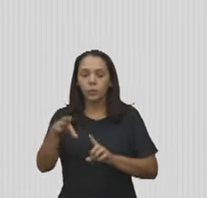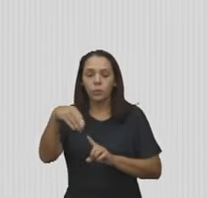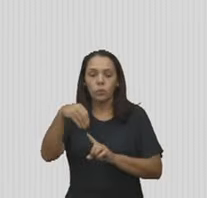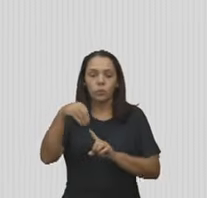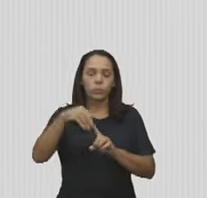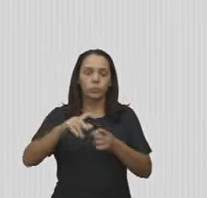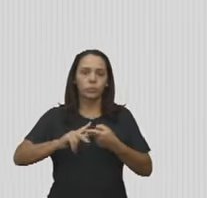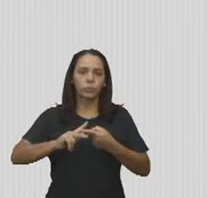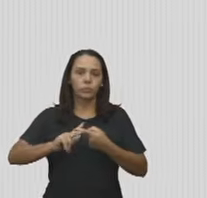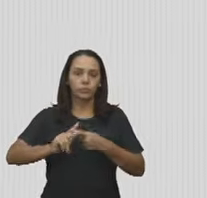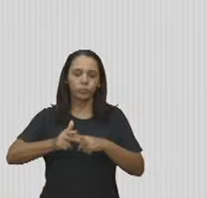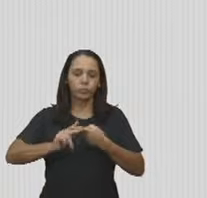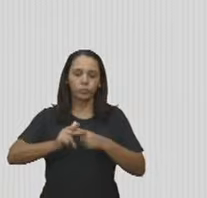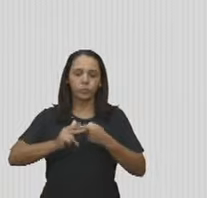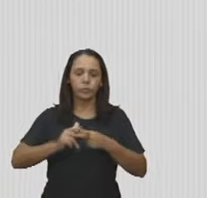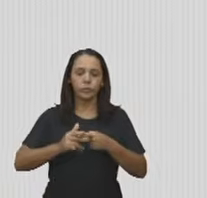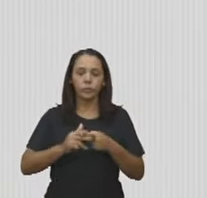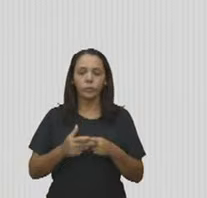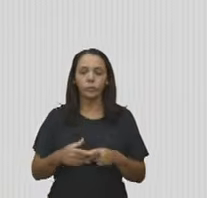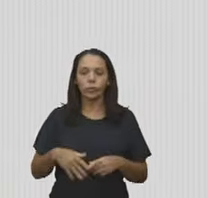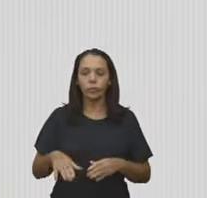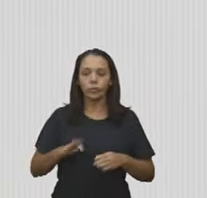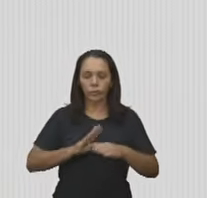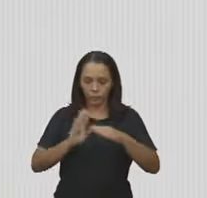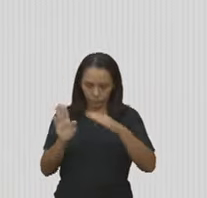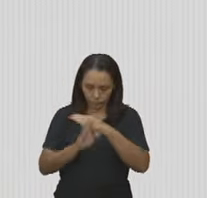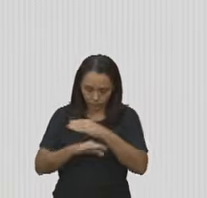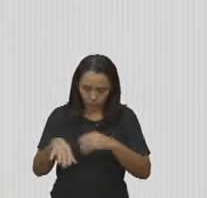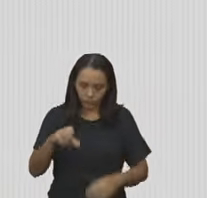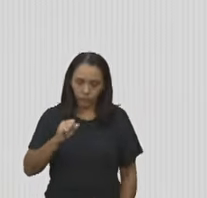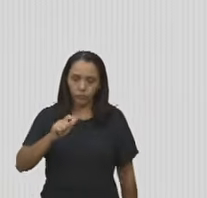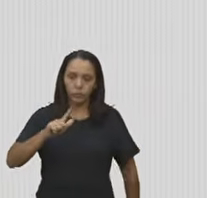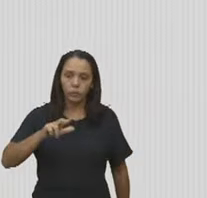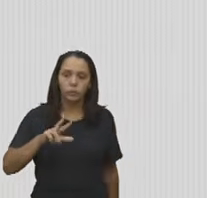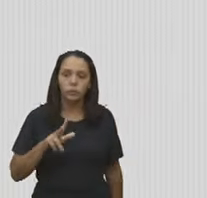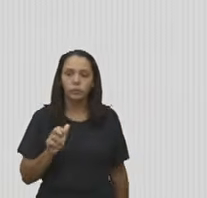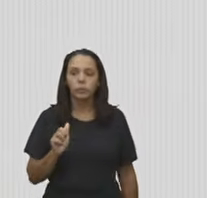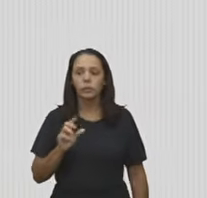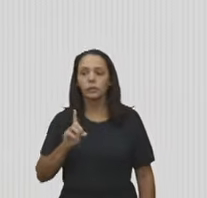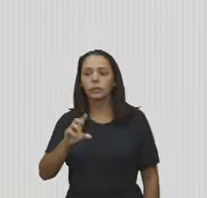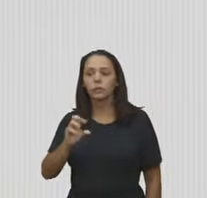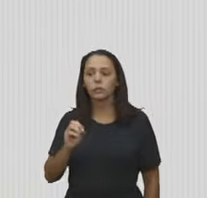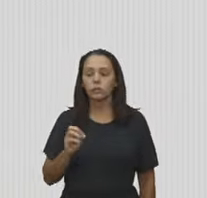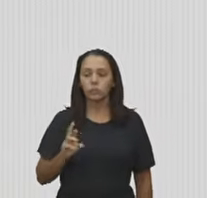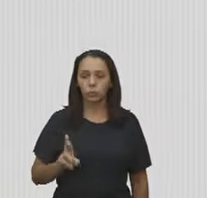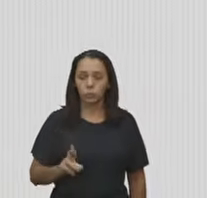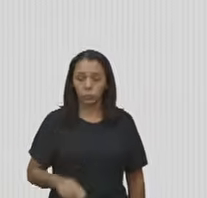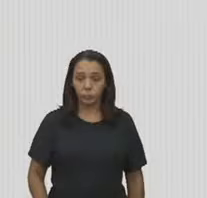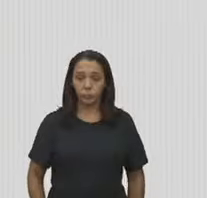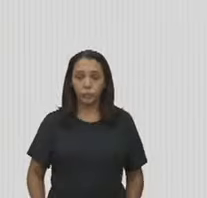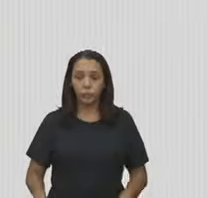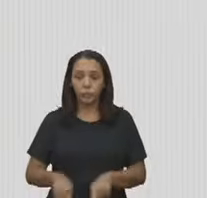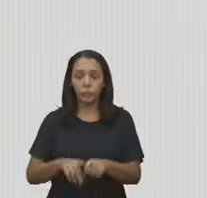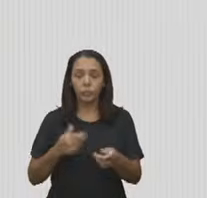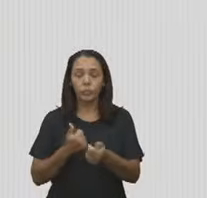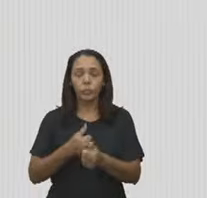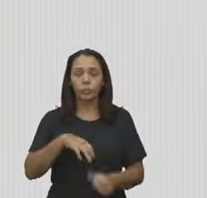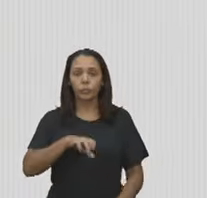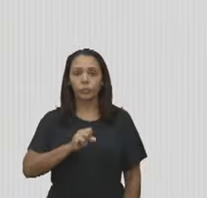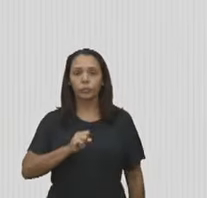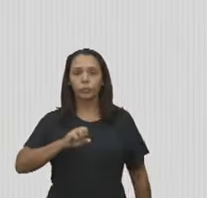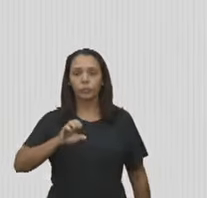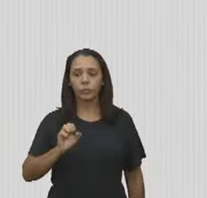viária na rua Antônio Ferreira Risini e Alencar Mazeu, perto do SESI ali, Jardim Elza